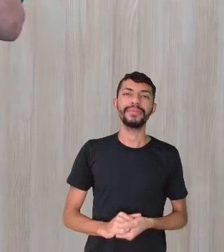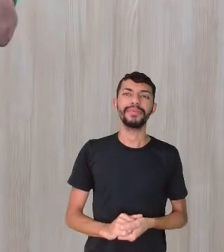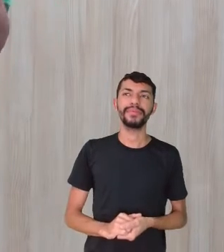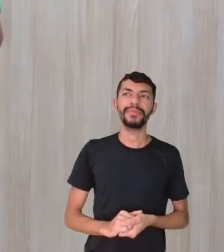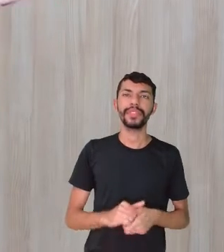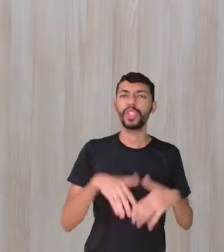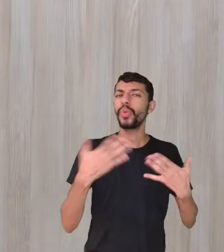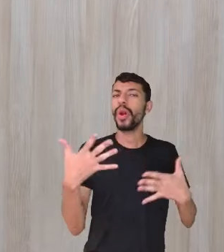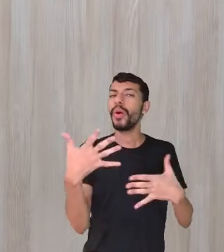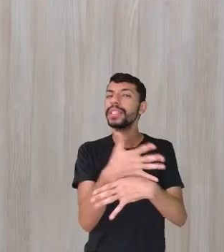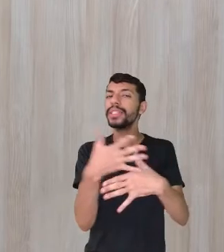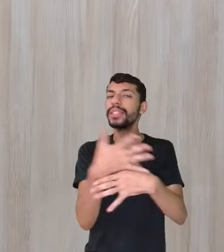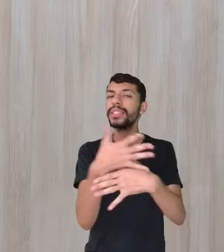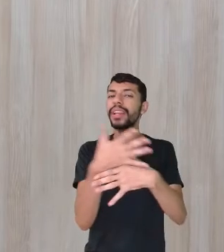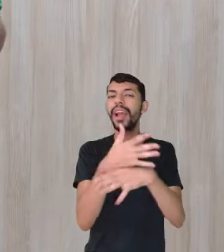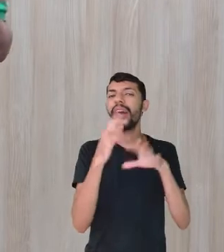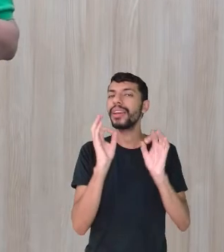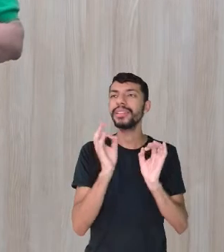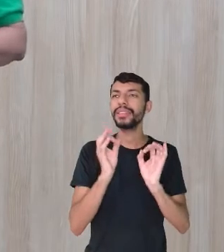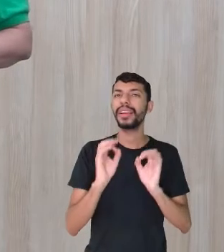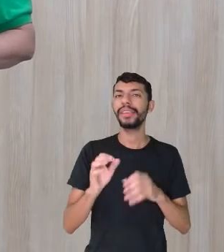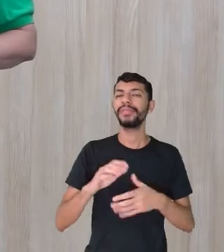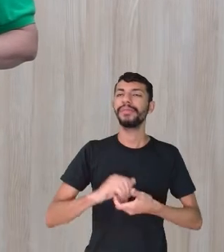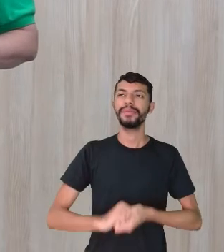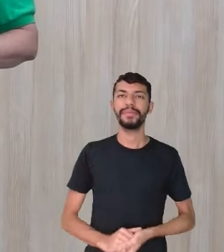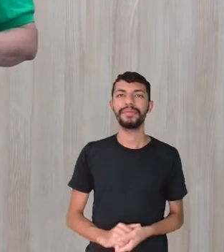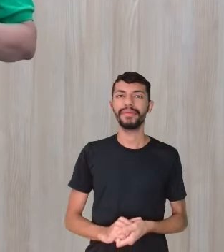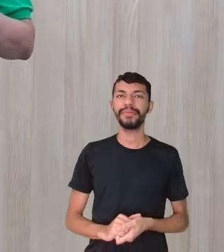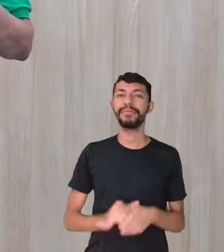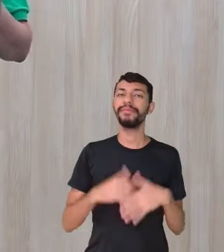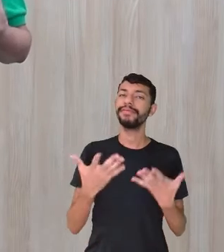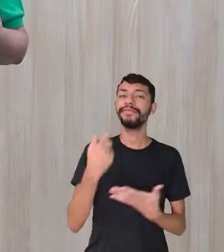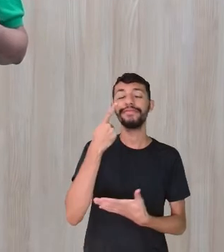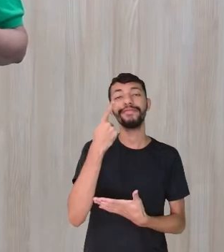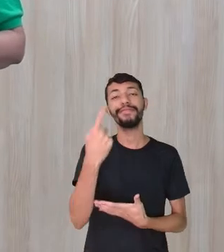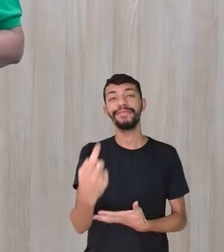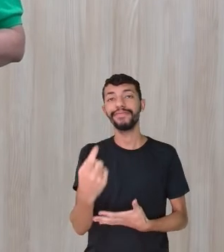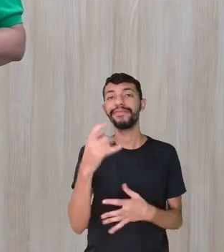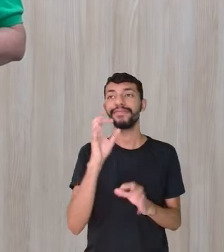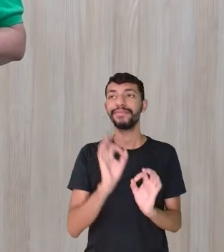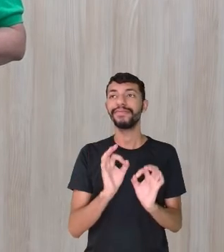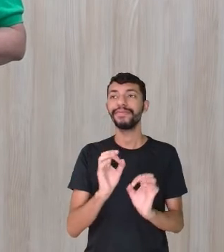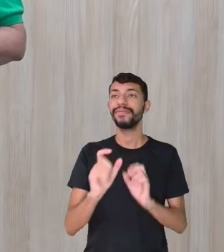qual a cidade, não é, de origem. Então, é interessante